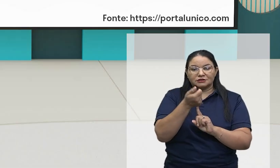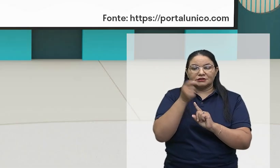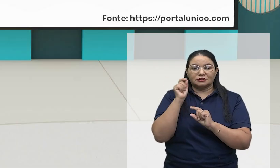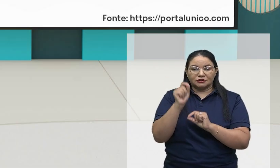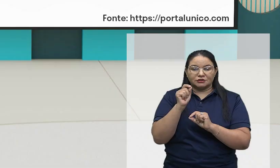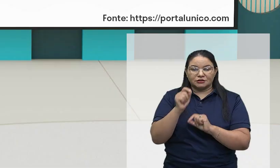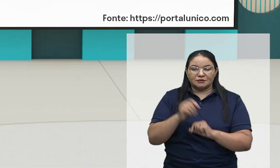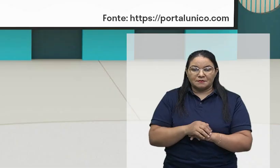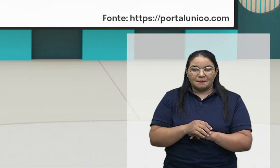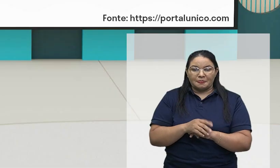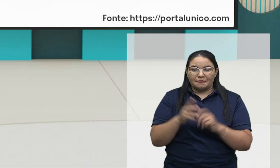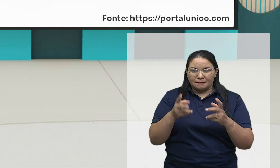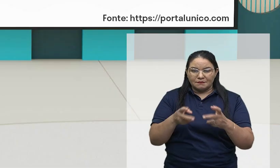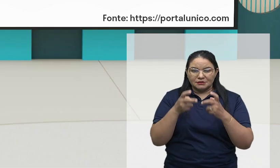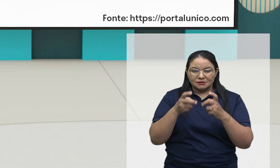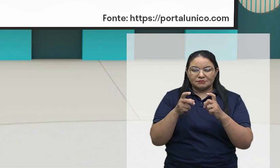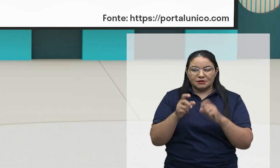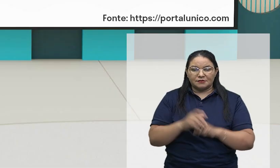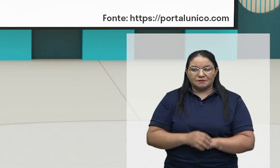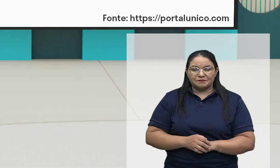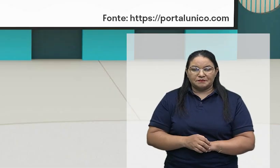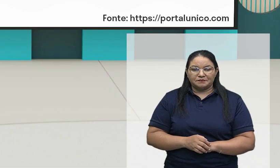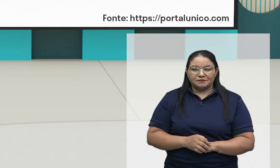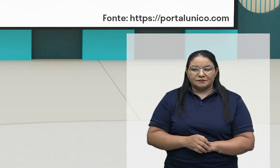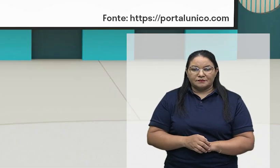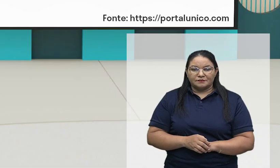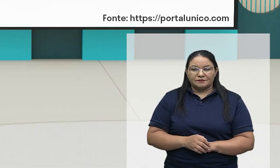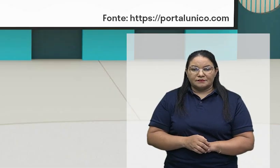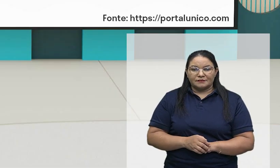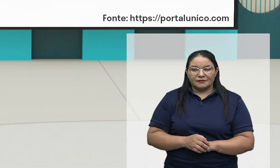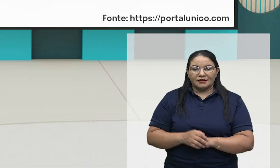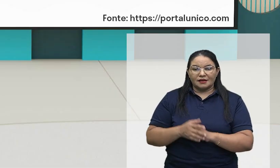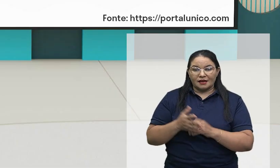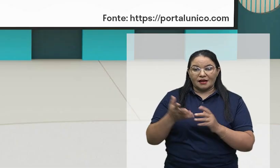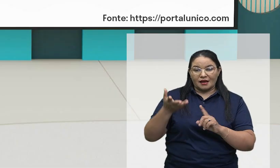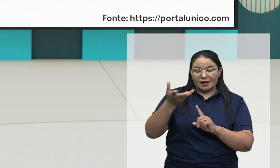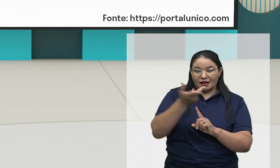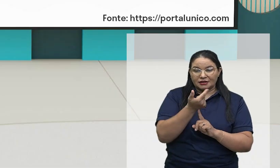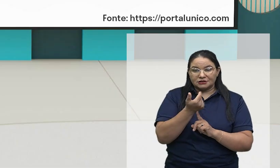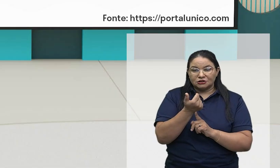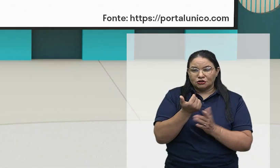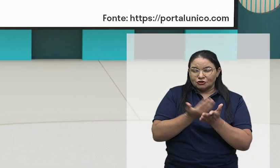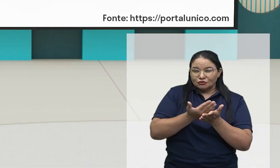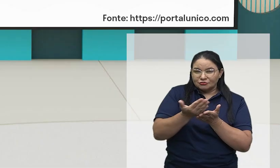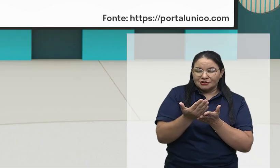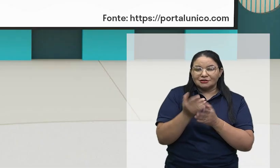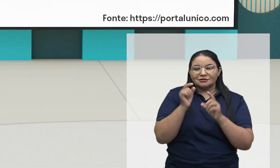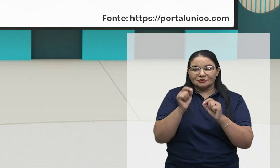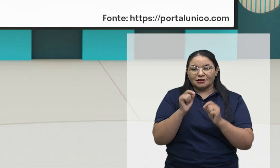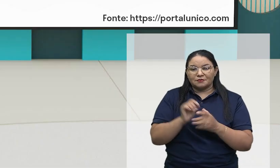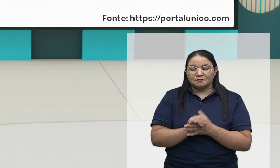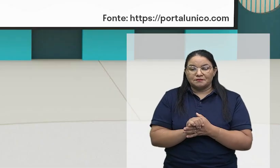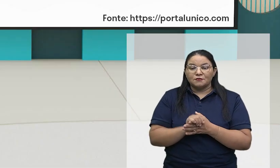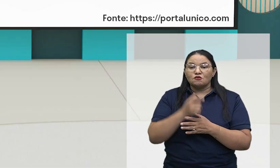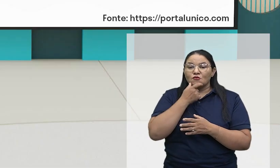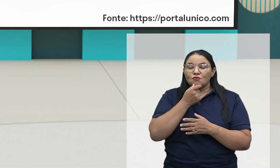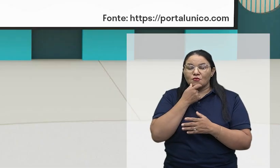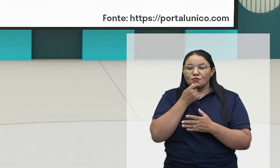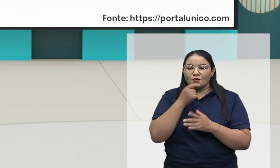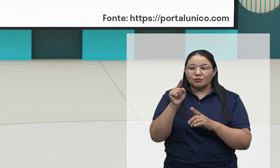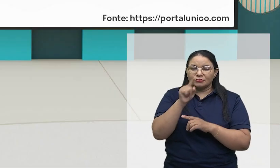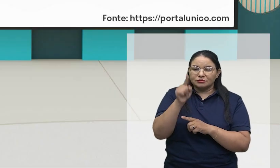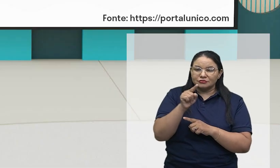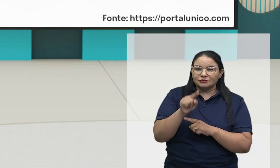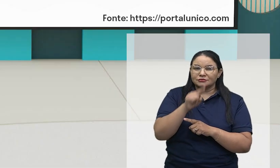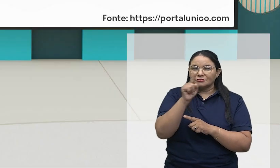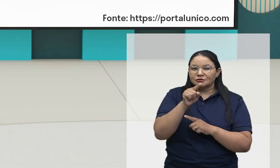gente consegue perceber que a arte, ela nasce ali de uma indagação dele de contar